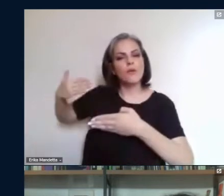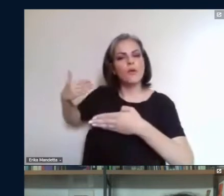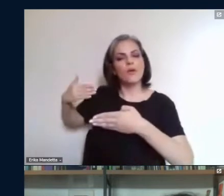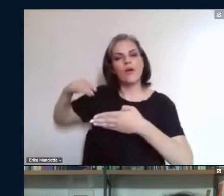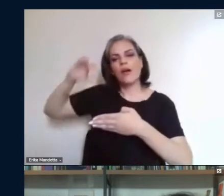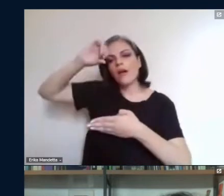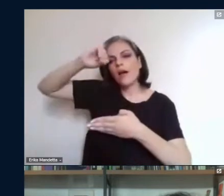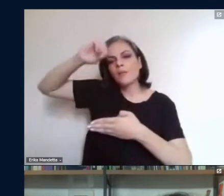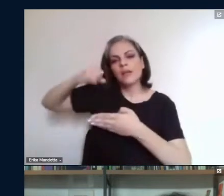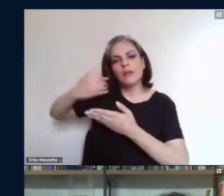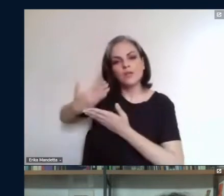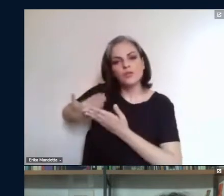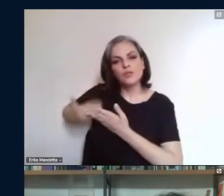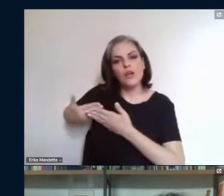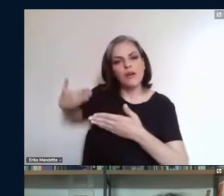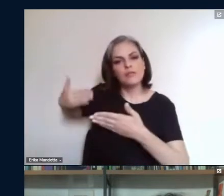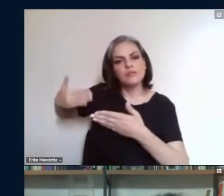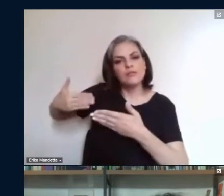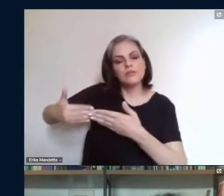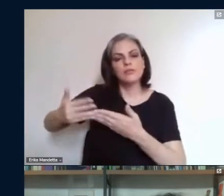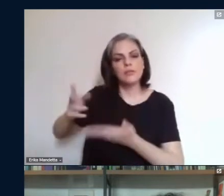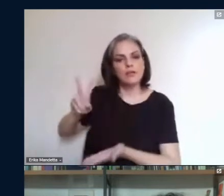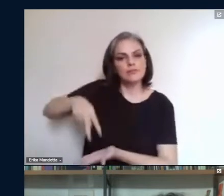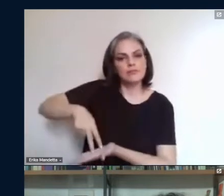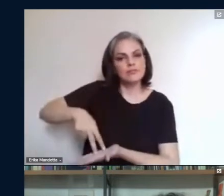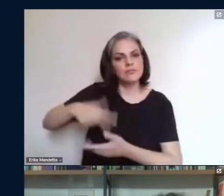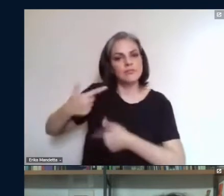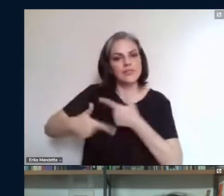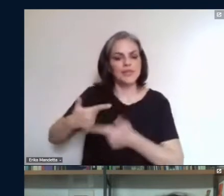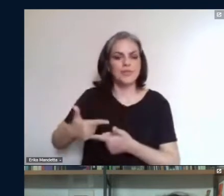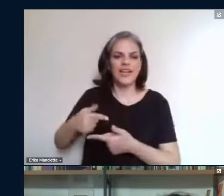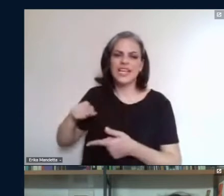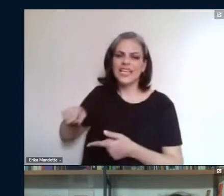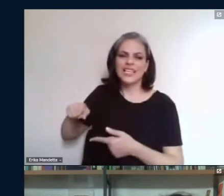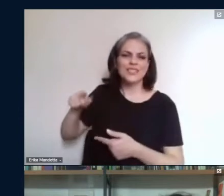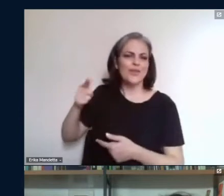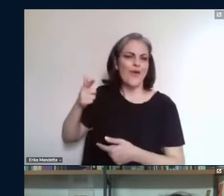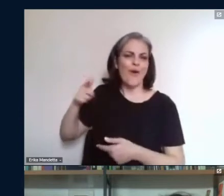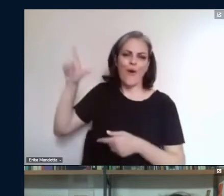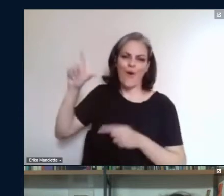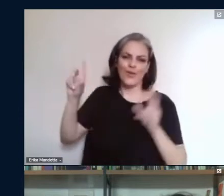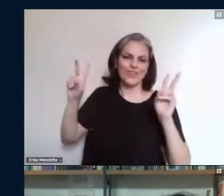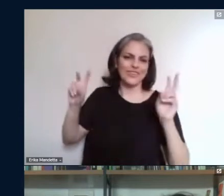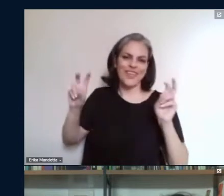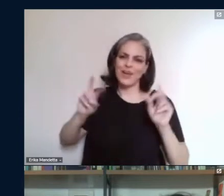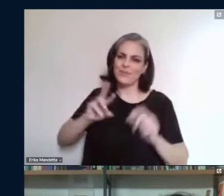sei, isso aqui foge da pesquisa, eu estou tomando a liberdade porque eu sei que